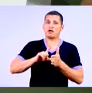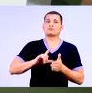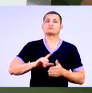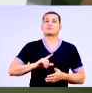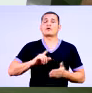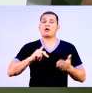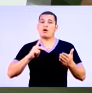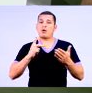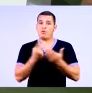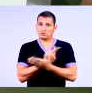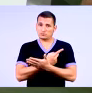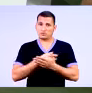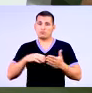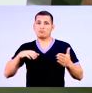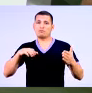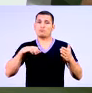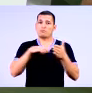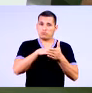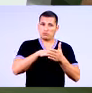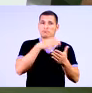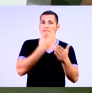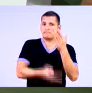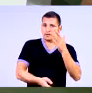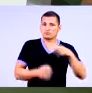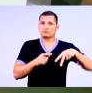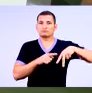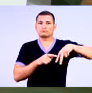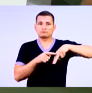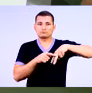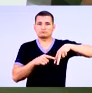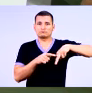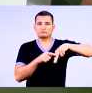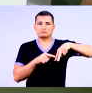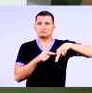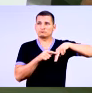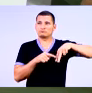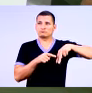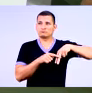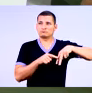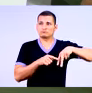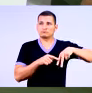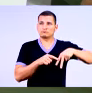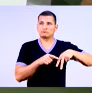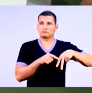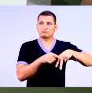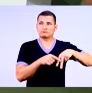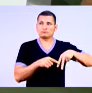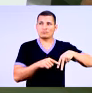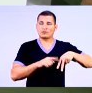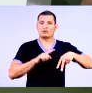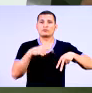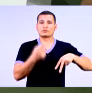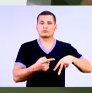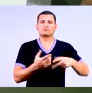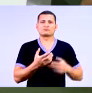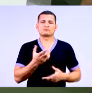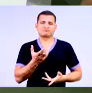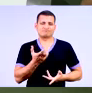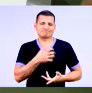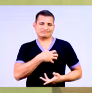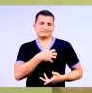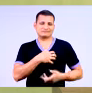acidente, né, perdeu as 2 pernas, foi para a cadeira de roda e de repente sentiu a necessidade de subir numa calçada,